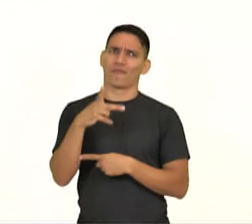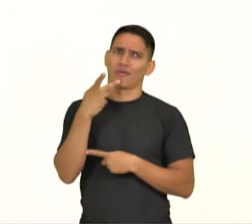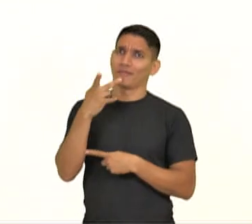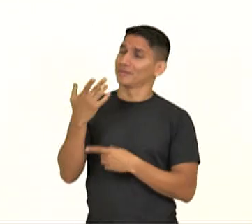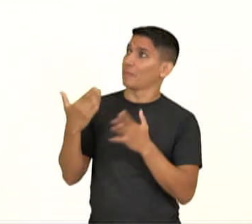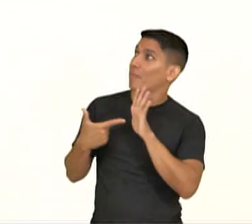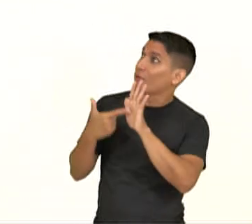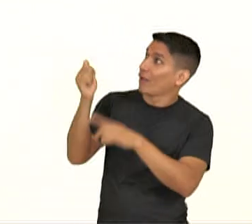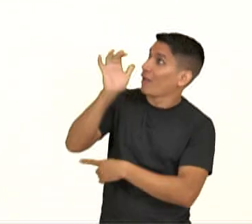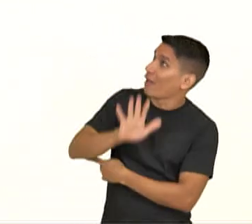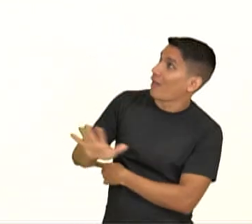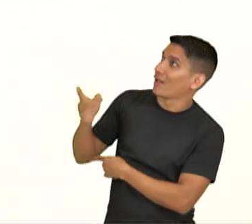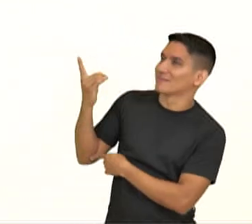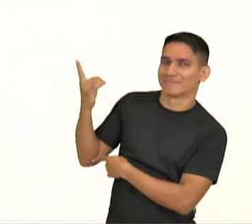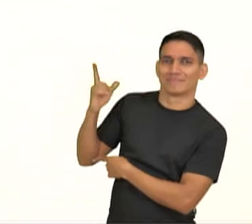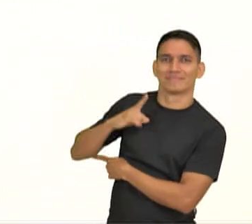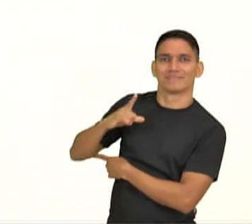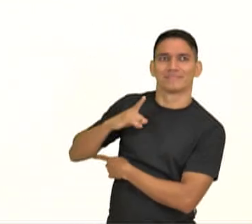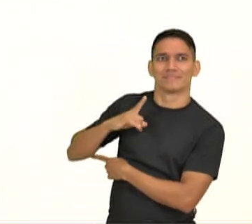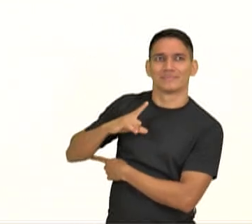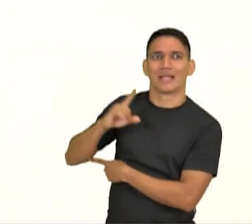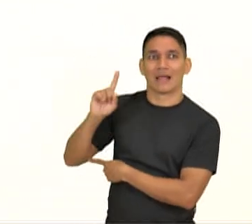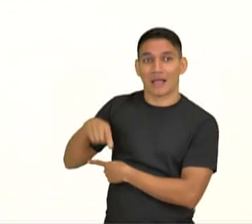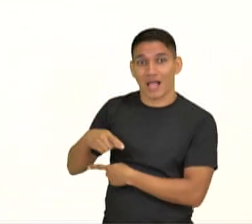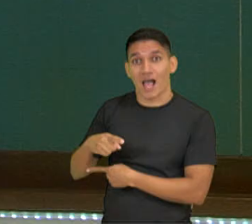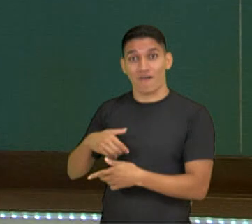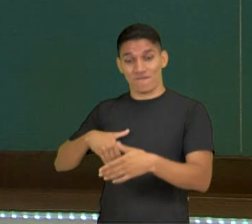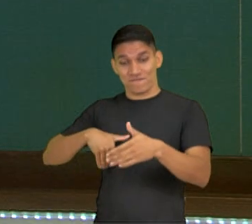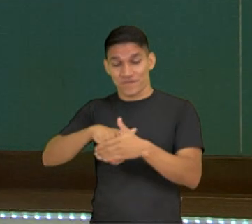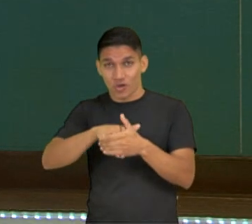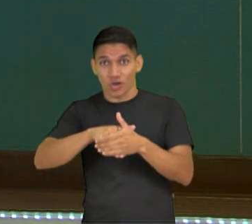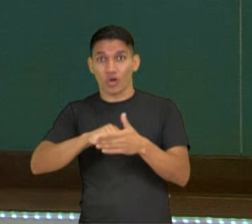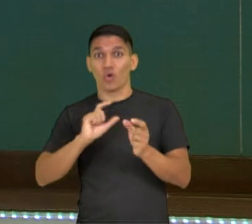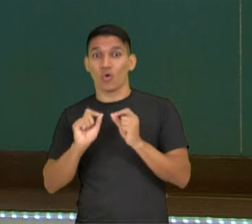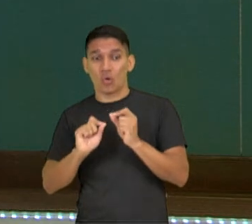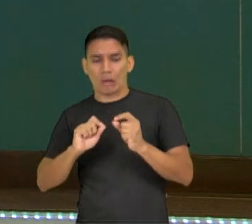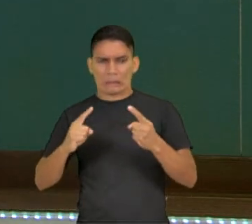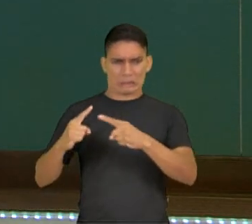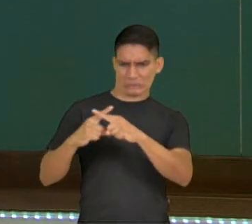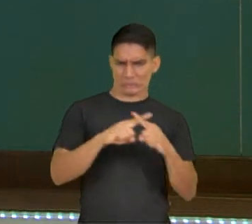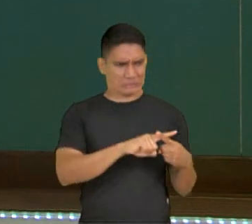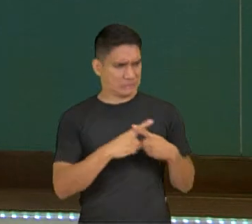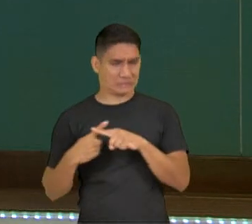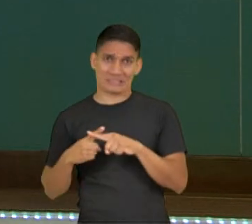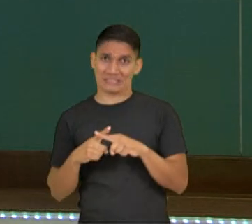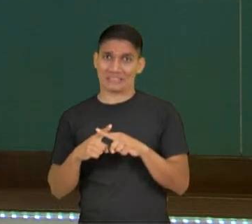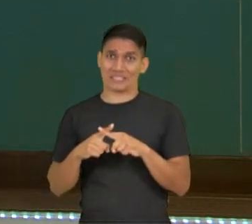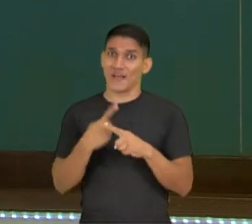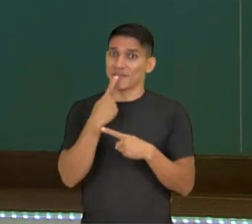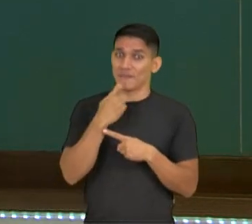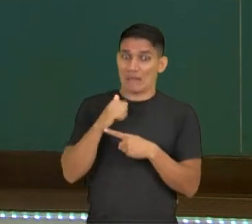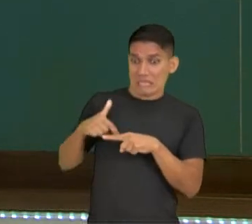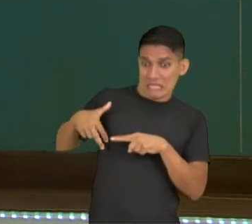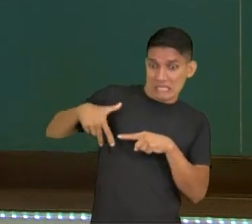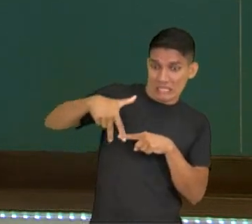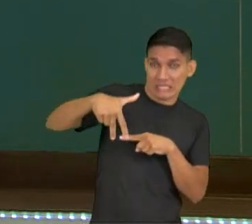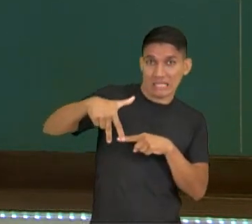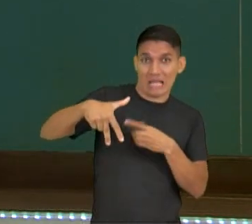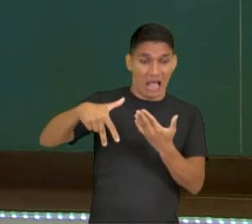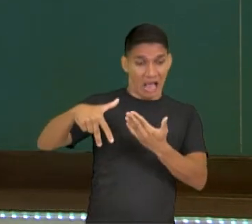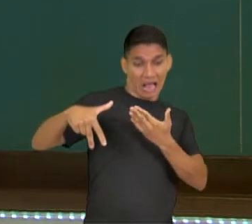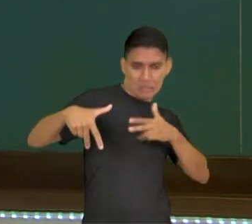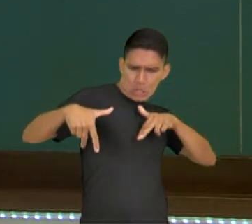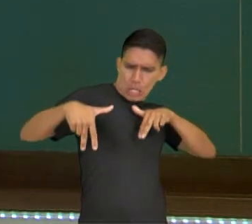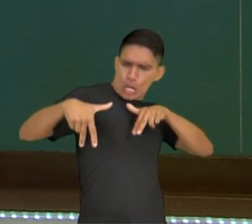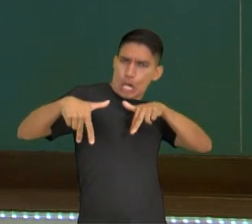imagem ilustrativa aqui, né? Eles estão jogando futebol e a competição ali, o jogador de vermelho na frente e os de trás todos